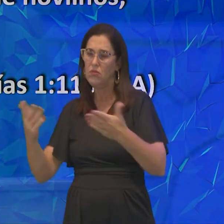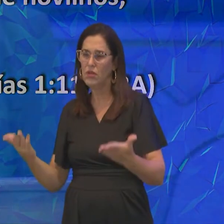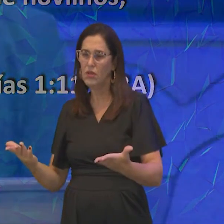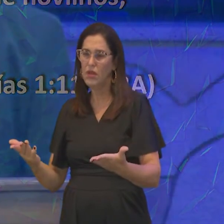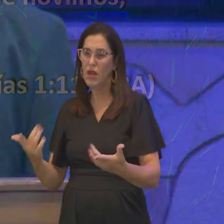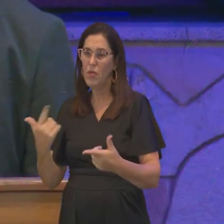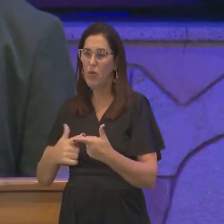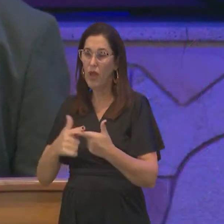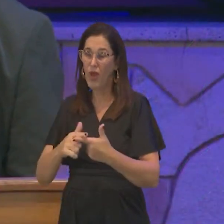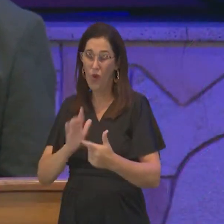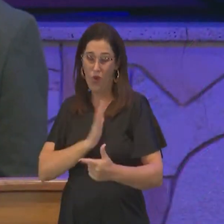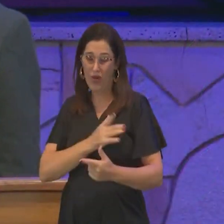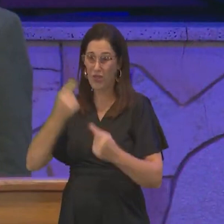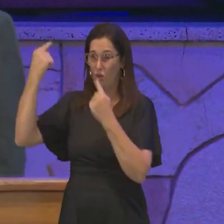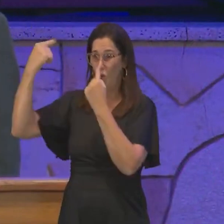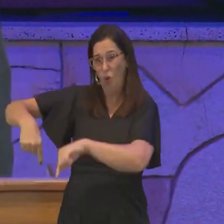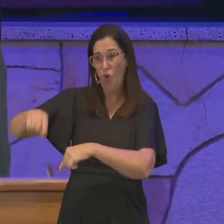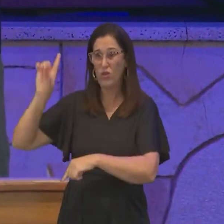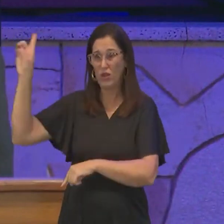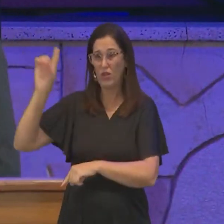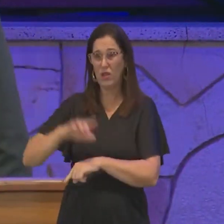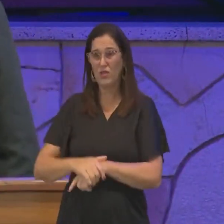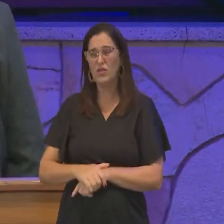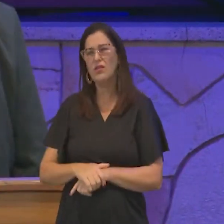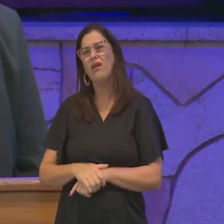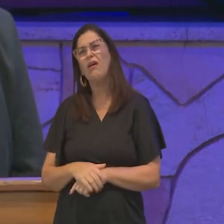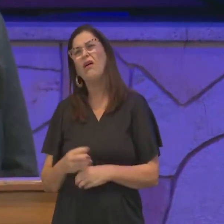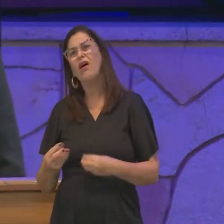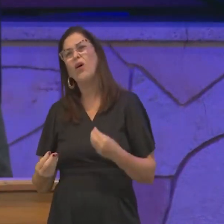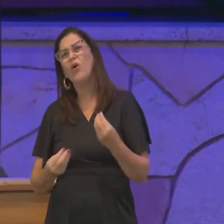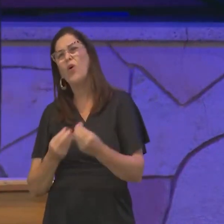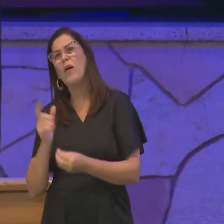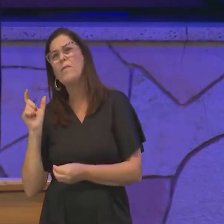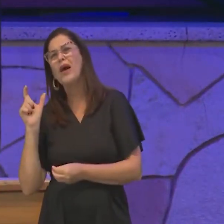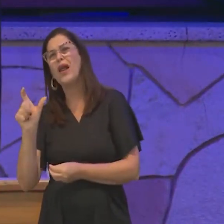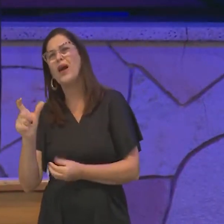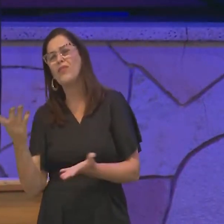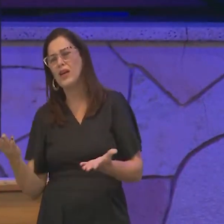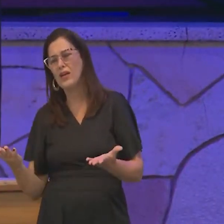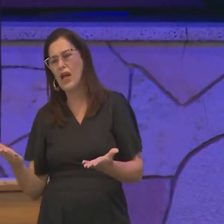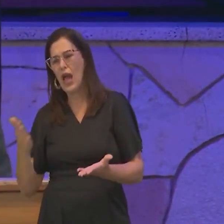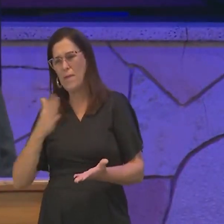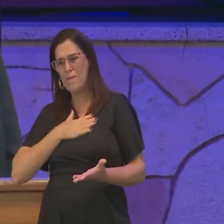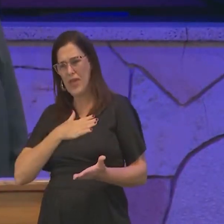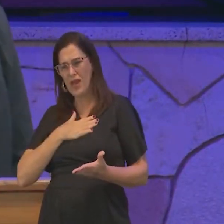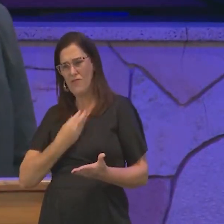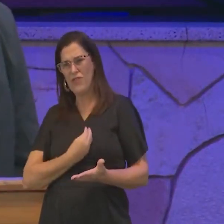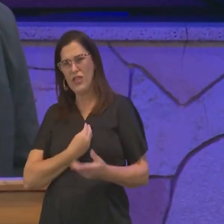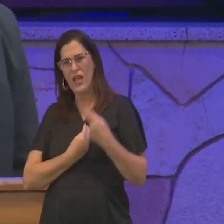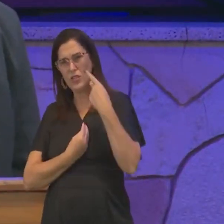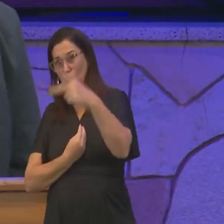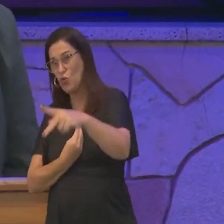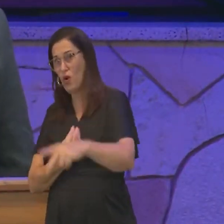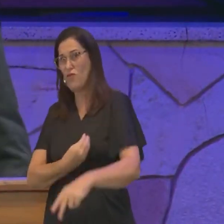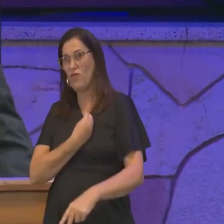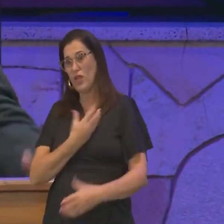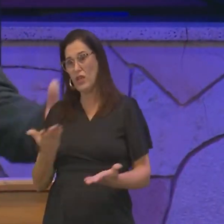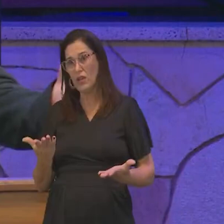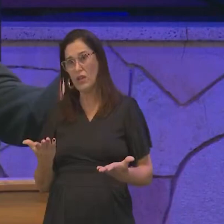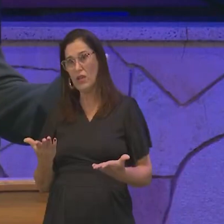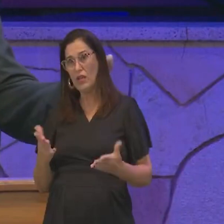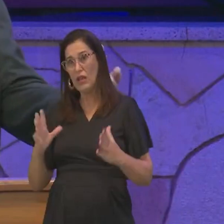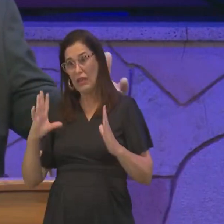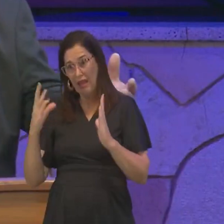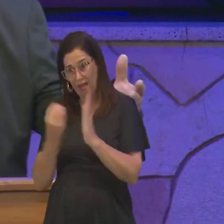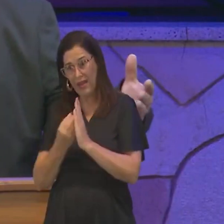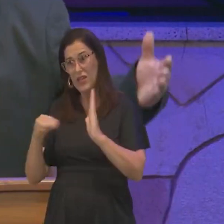absolutamente nada. Qual seria, meus amados irmãos, a palavra do Senhor a meu respeito, a seu respeito, a respeito desta igreja, de